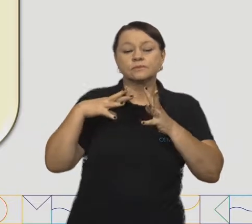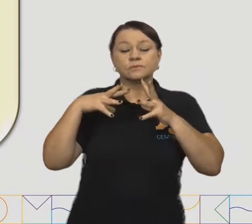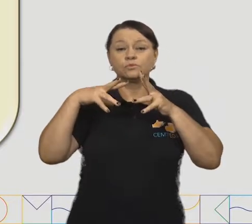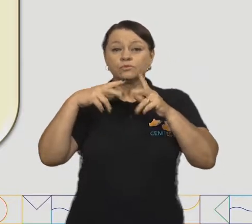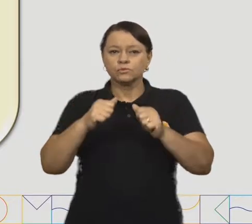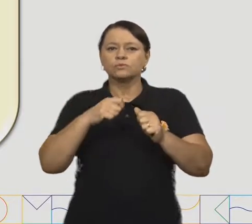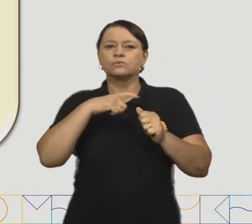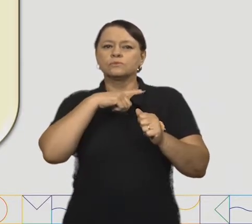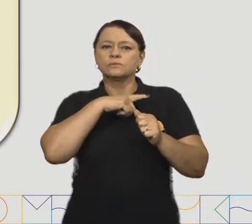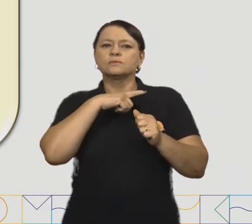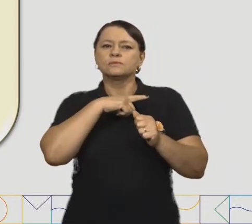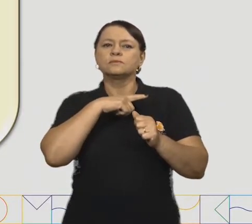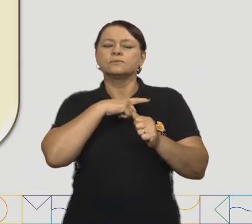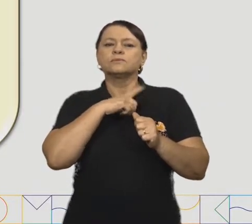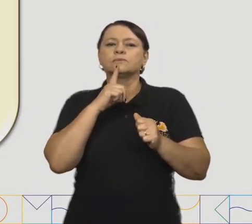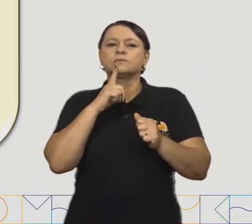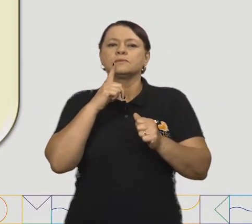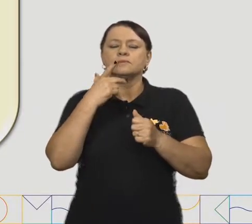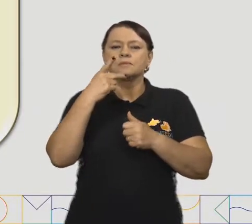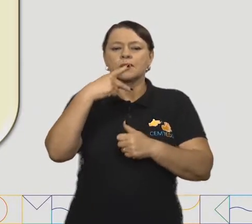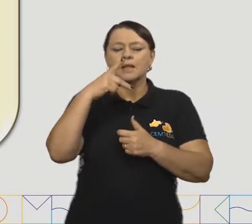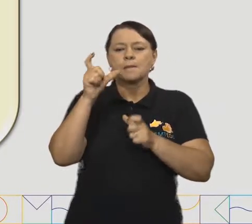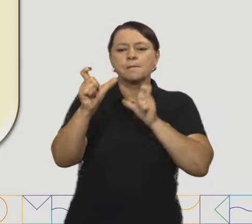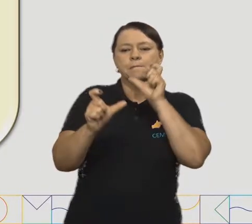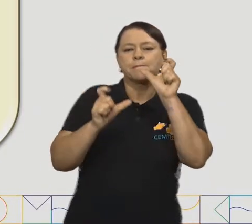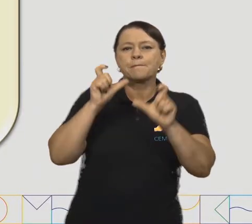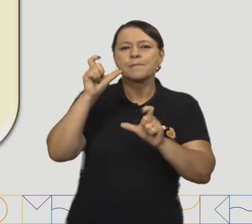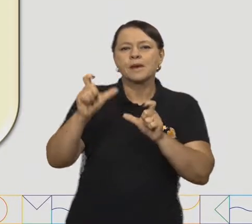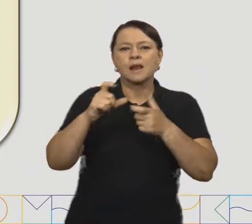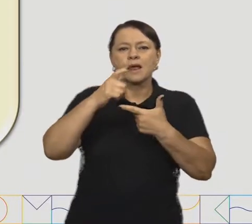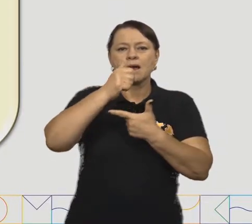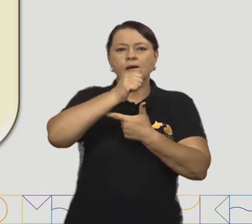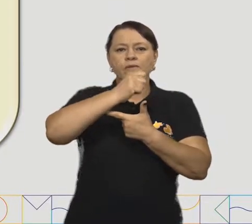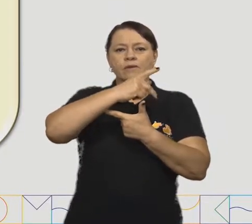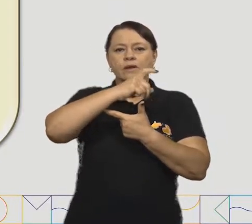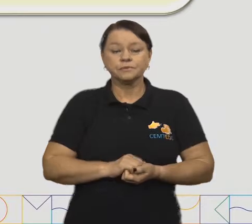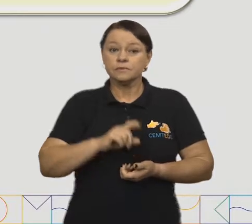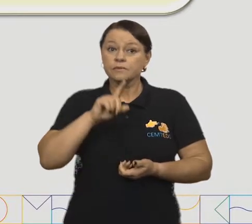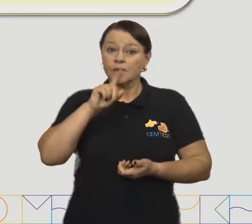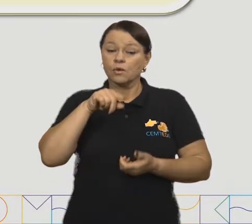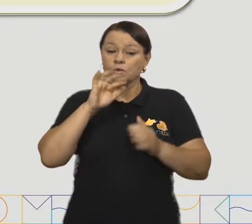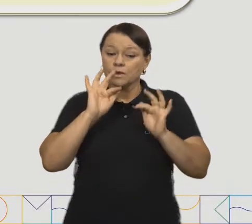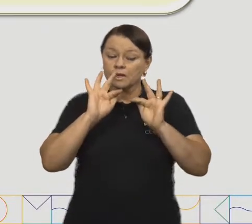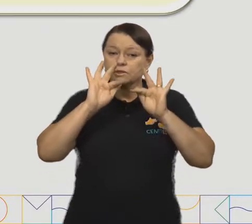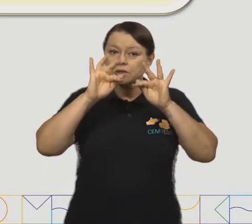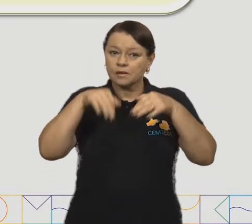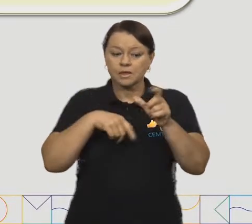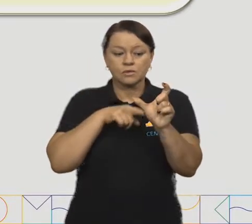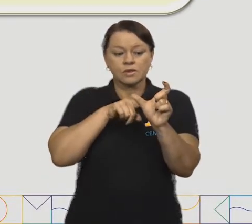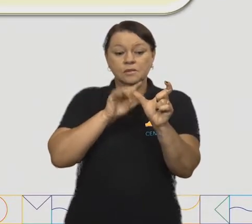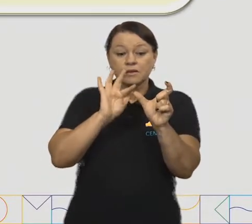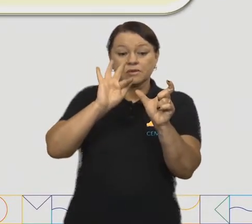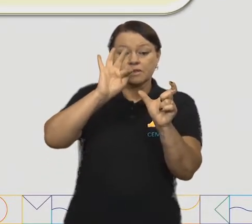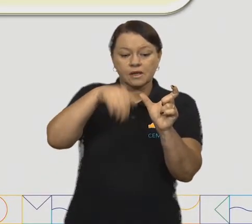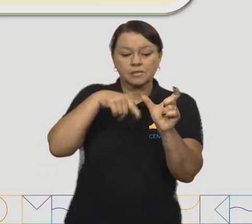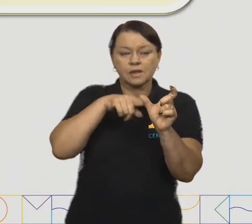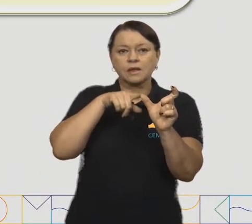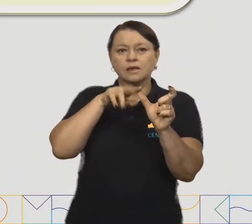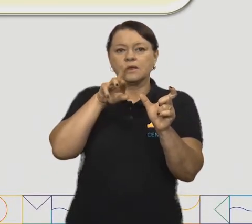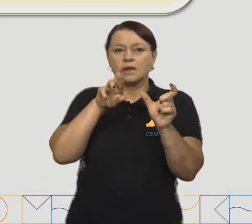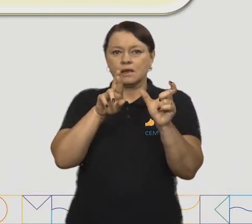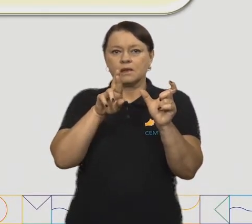têm a sílaba tônica na penúltima sílaba delas? Nós classificamos de paroxítonas. O que é uma